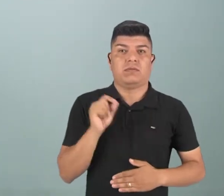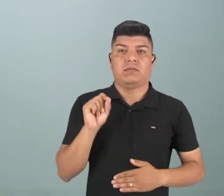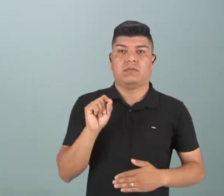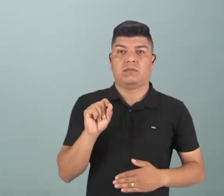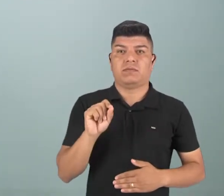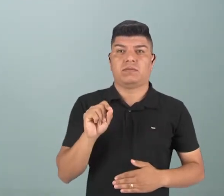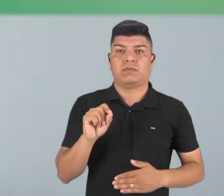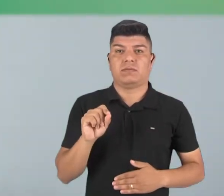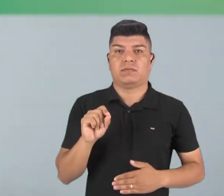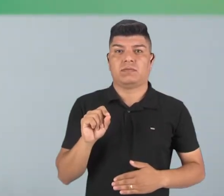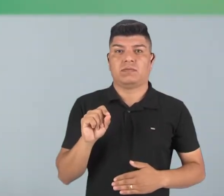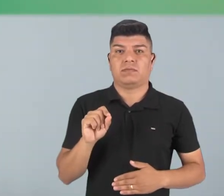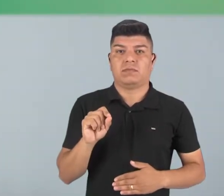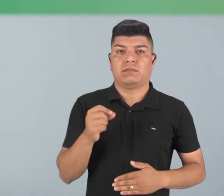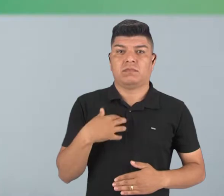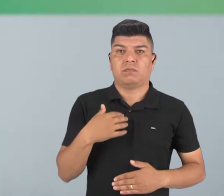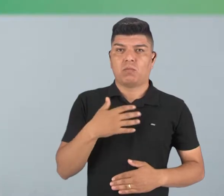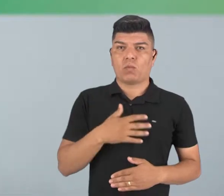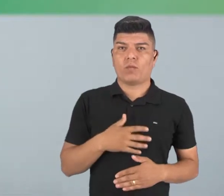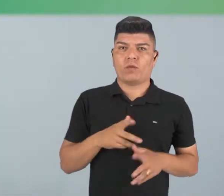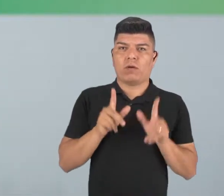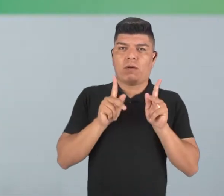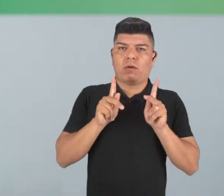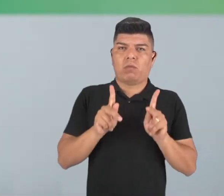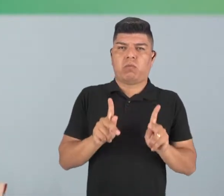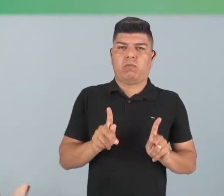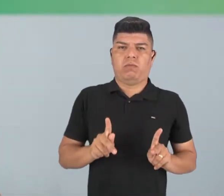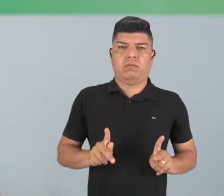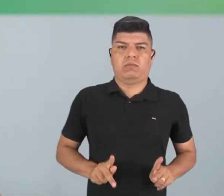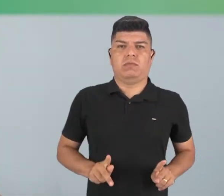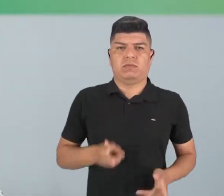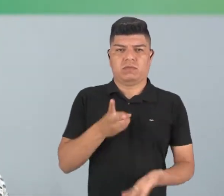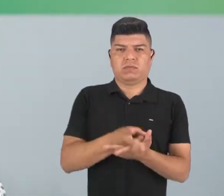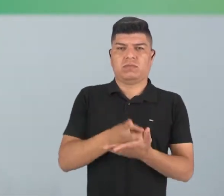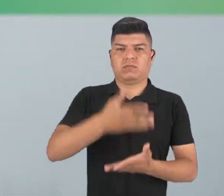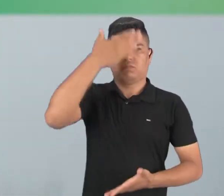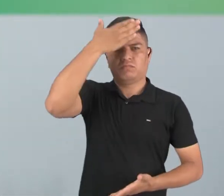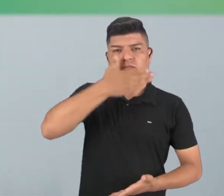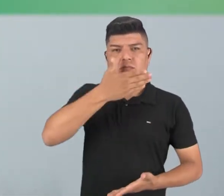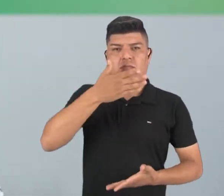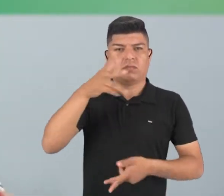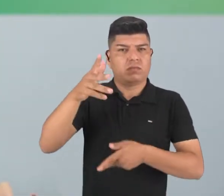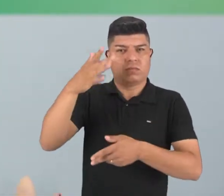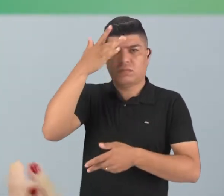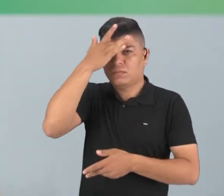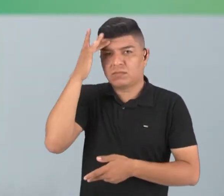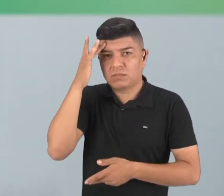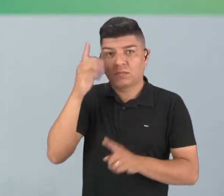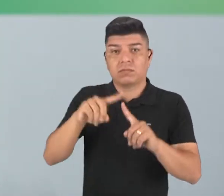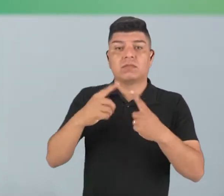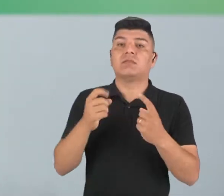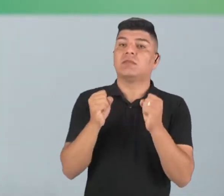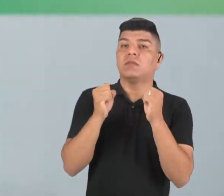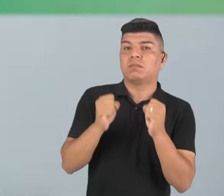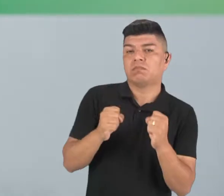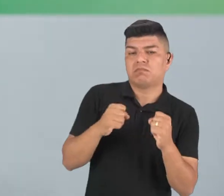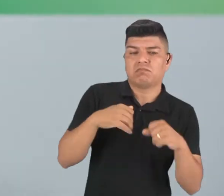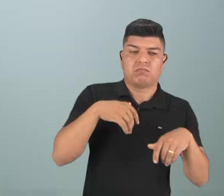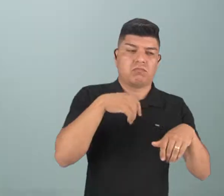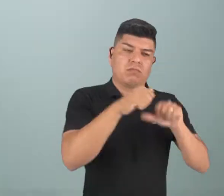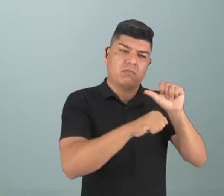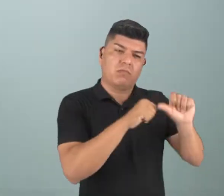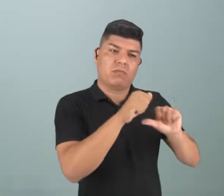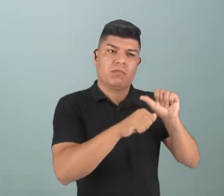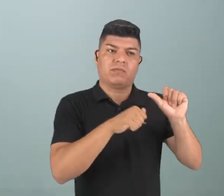vai ser tão ereto, né, uma postura sempre de frente para o público, mas ele pode se contorcer,